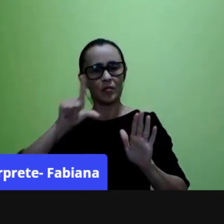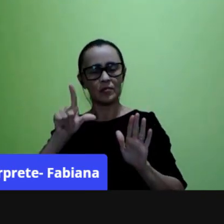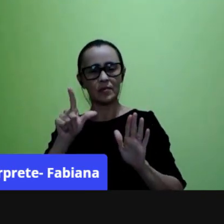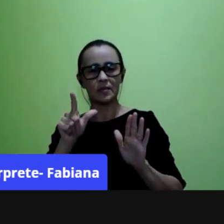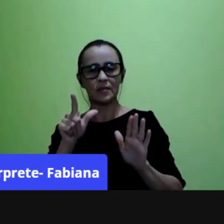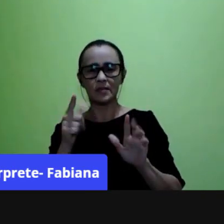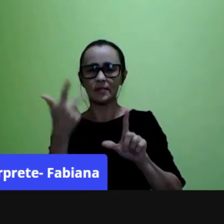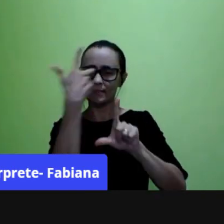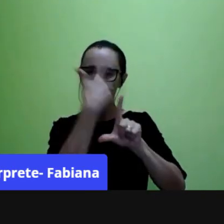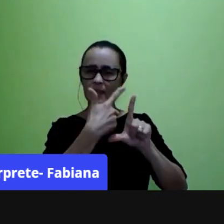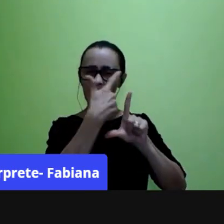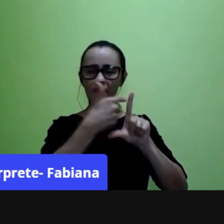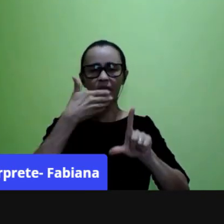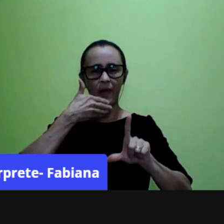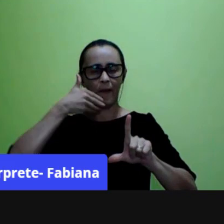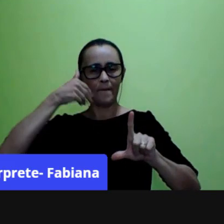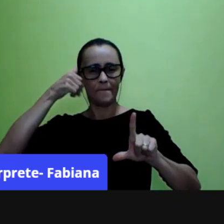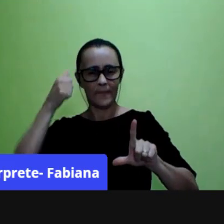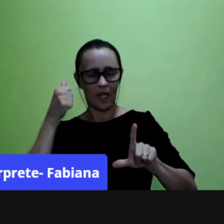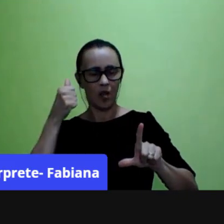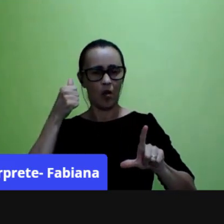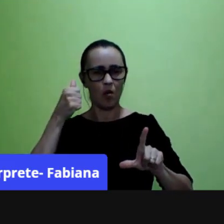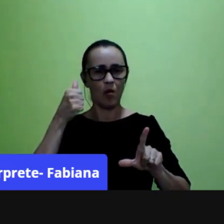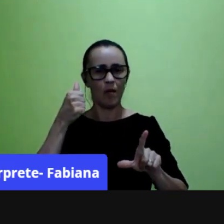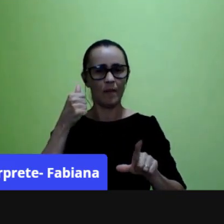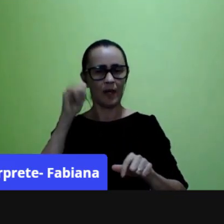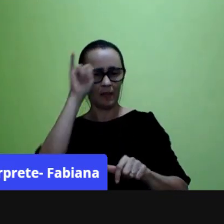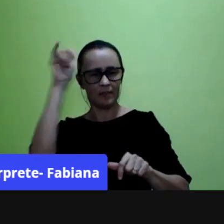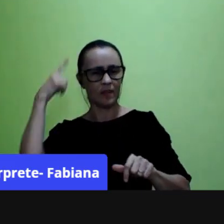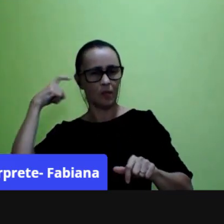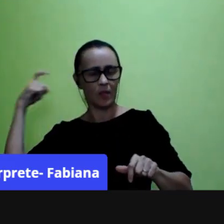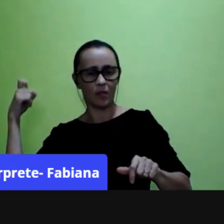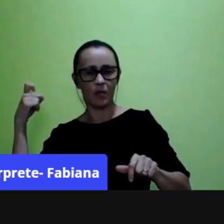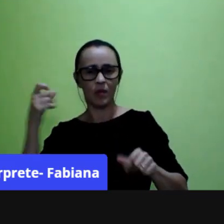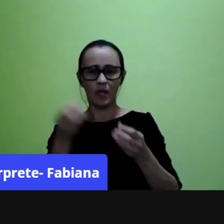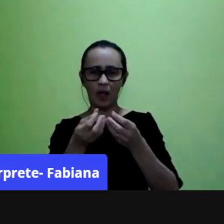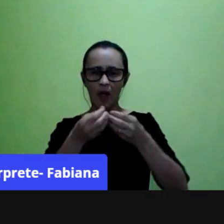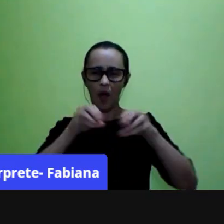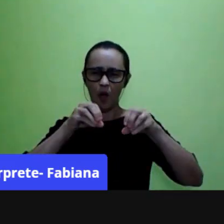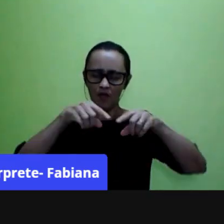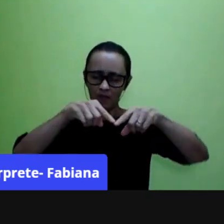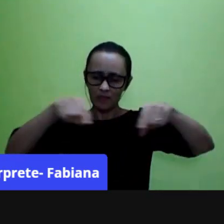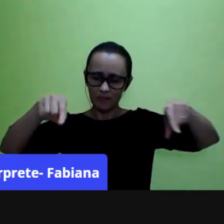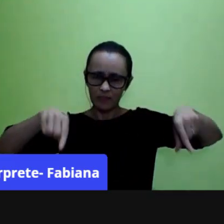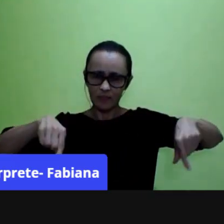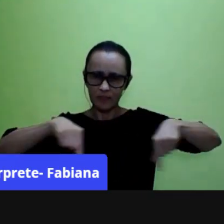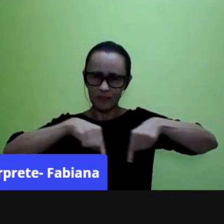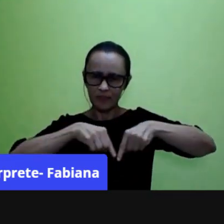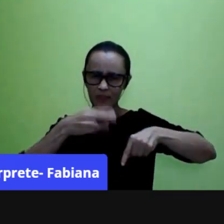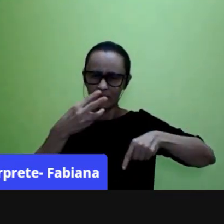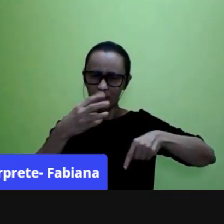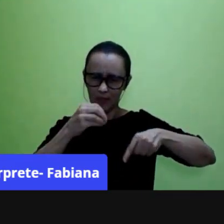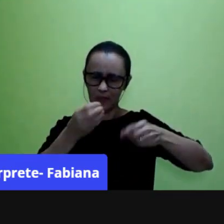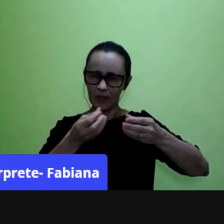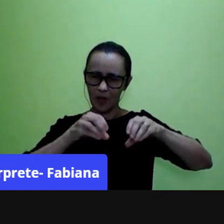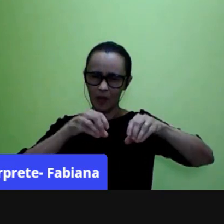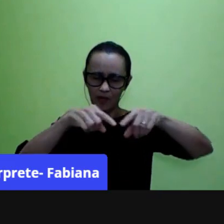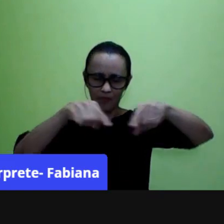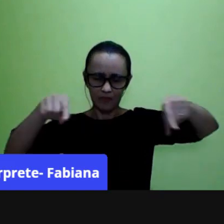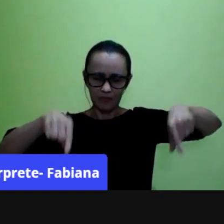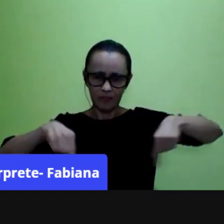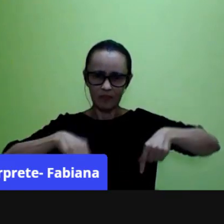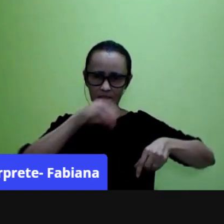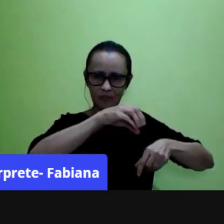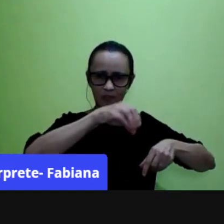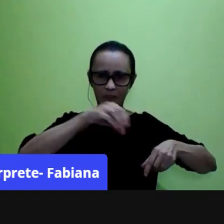esse isolamento acústico caseiro, é a cartela de ovos. Aquela cartela de 30 ovos, sabe, quadradinha, ela